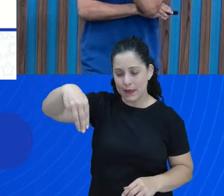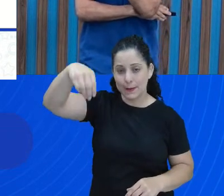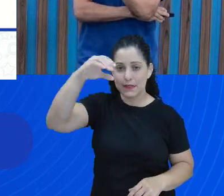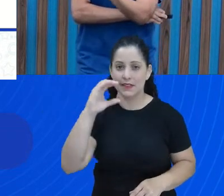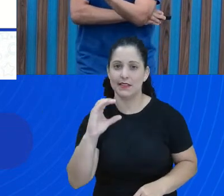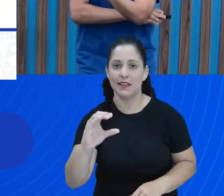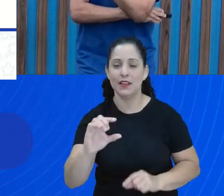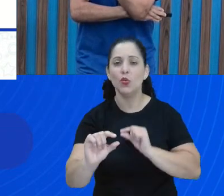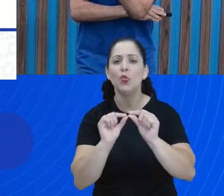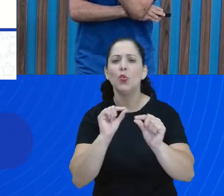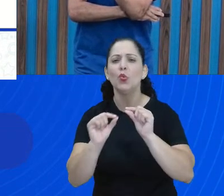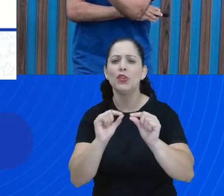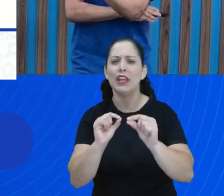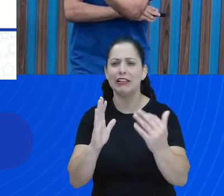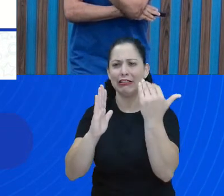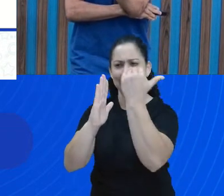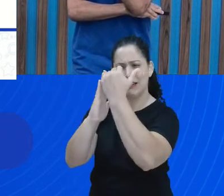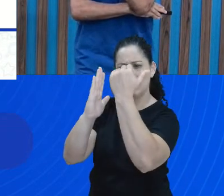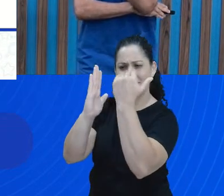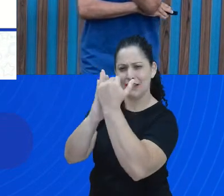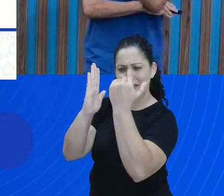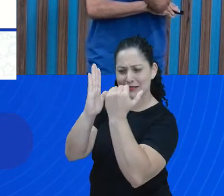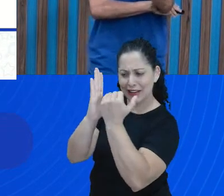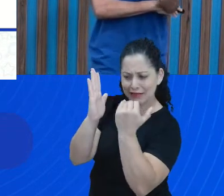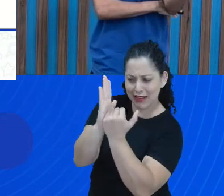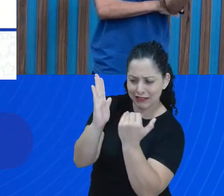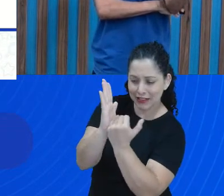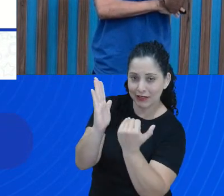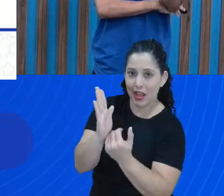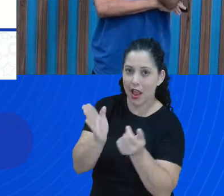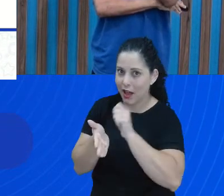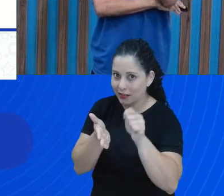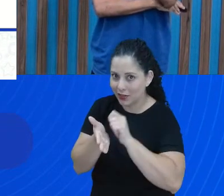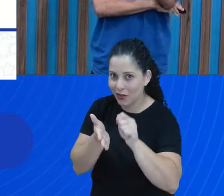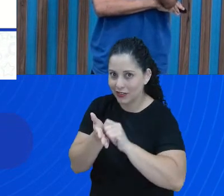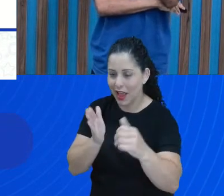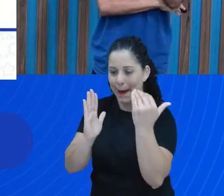mínimo múltiplo comum. Vai anotando aí, hein?